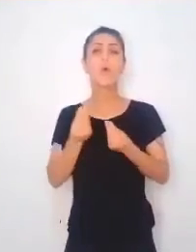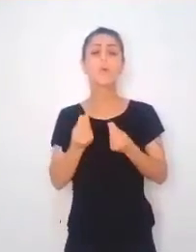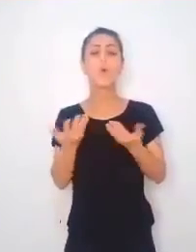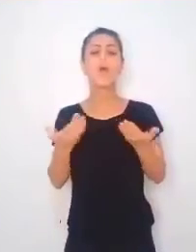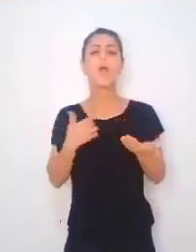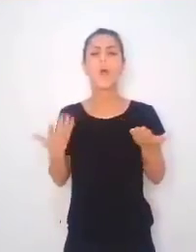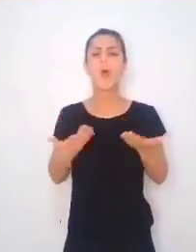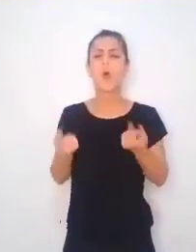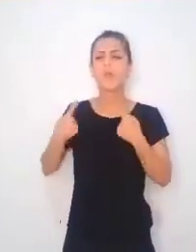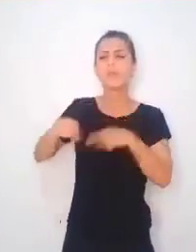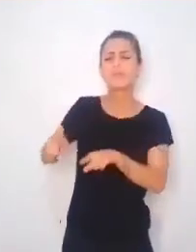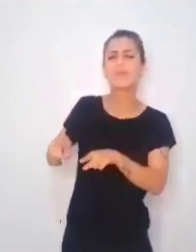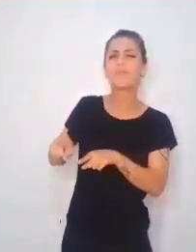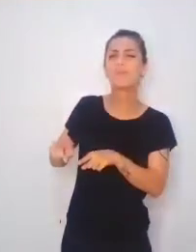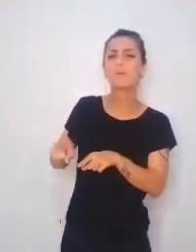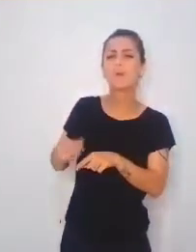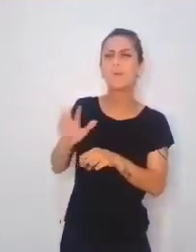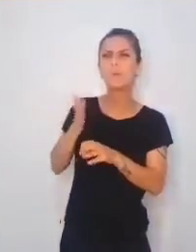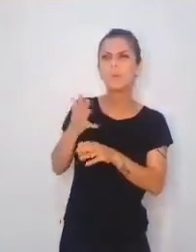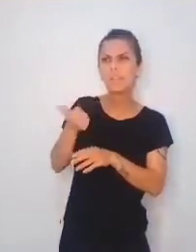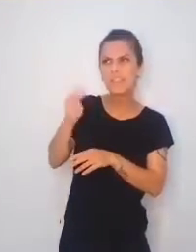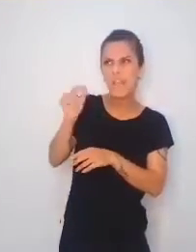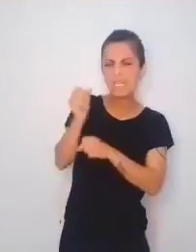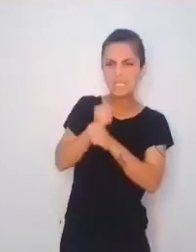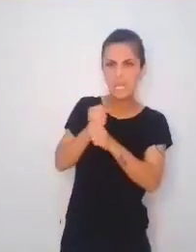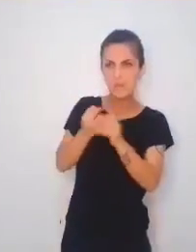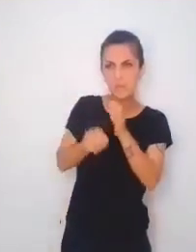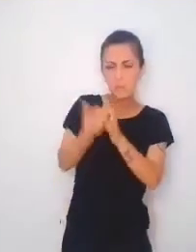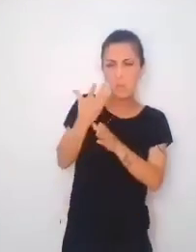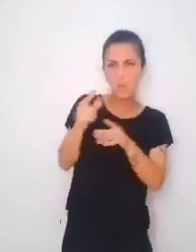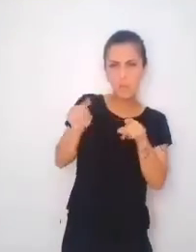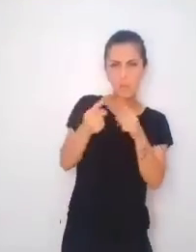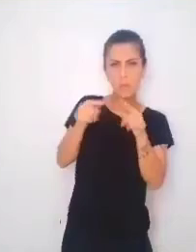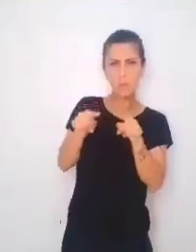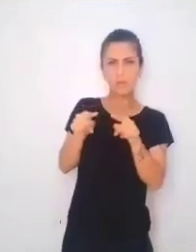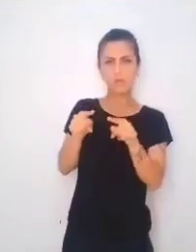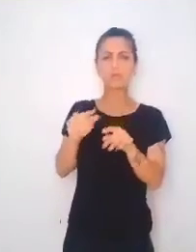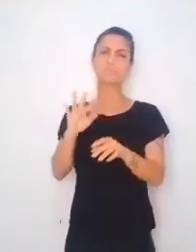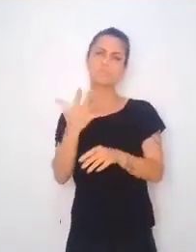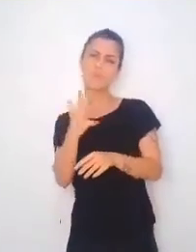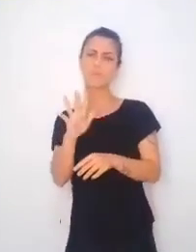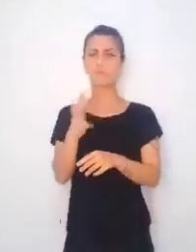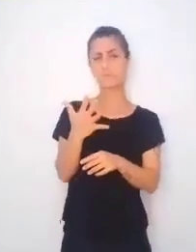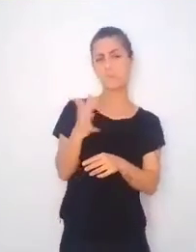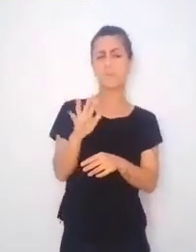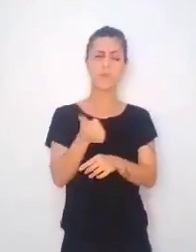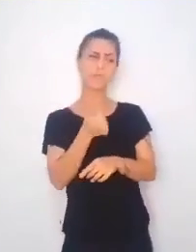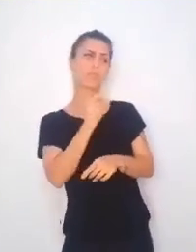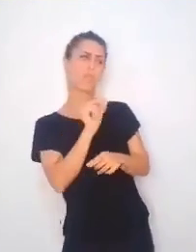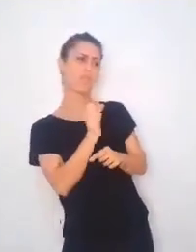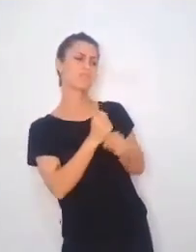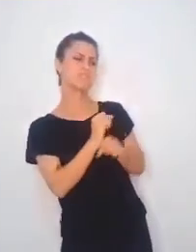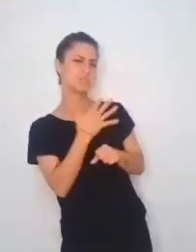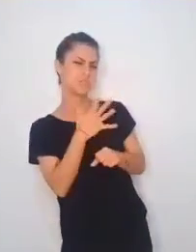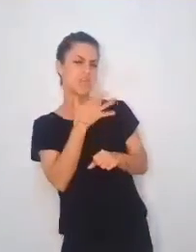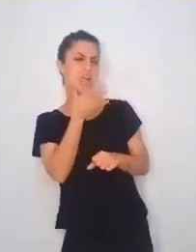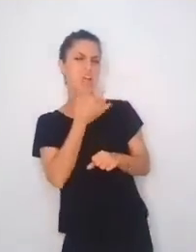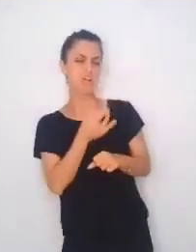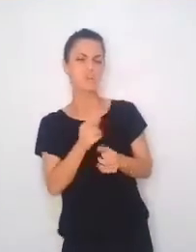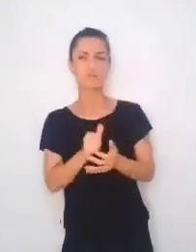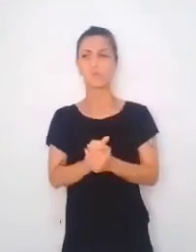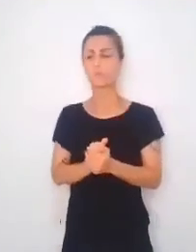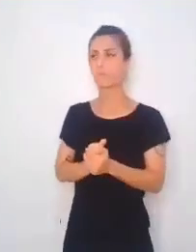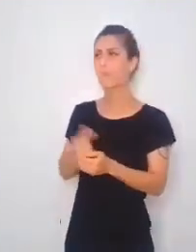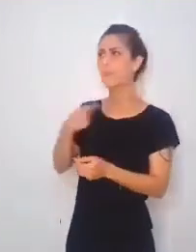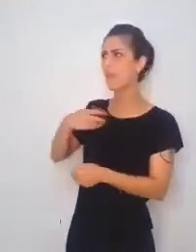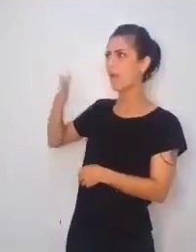foi lançado o desafio. Quantos anos faz essa música já? Uns 10 anos, por aí? 10 anos. 10 anos. É, pelo menos. O Margo é o ainda mínimo, tomava acho que